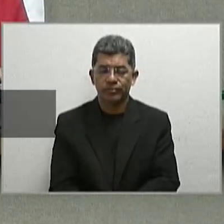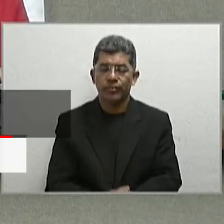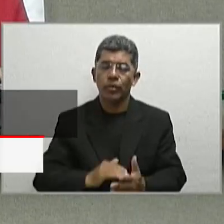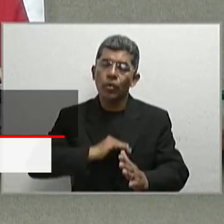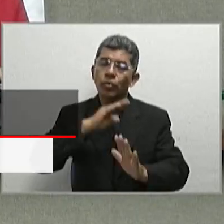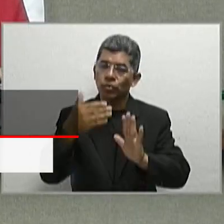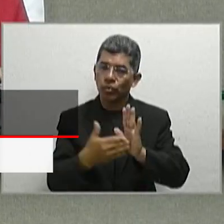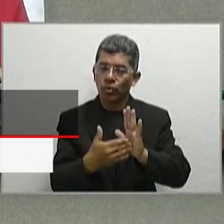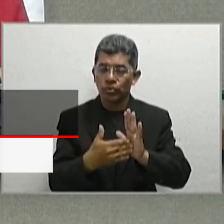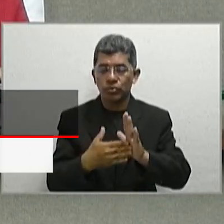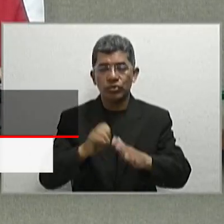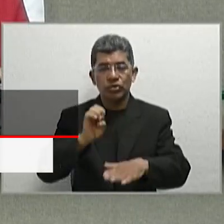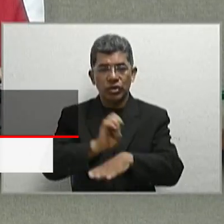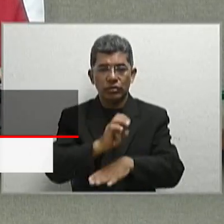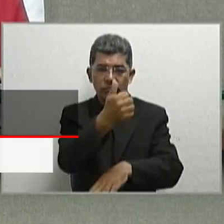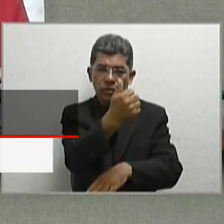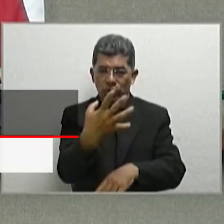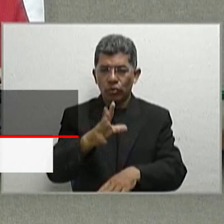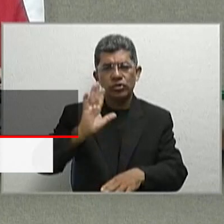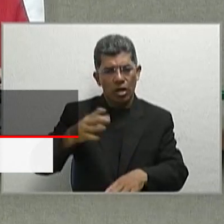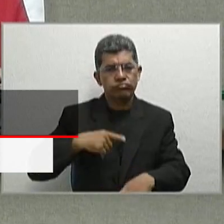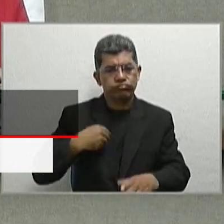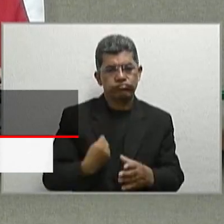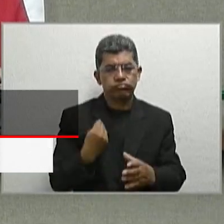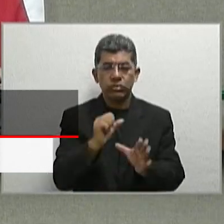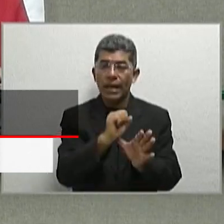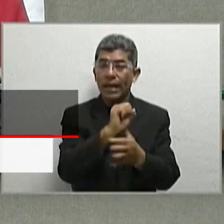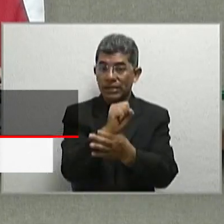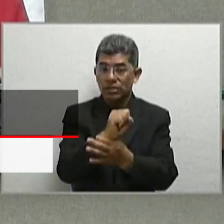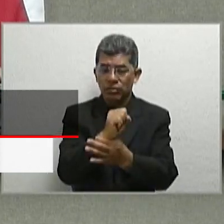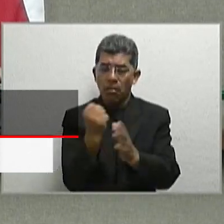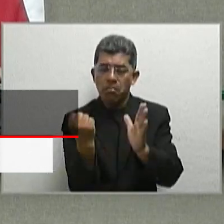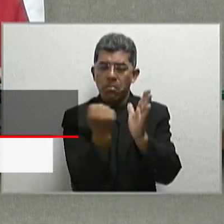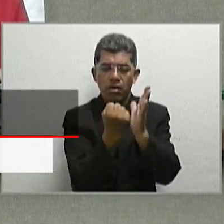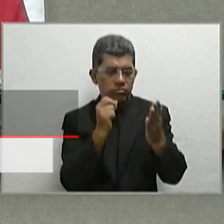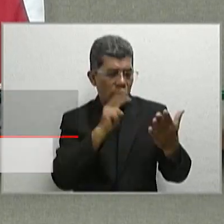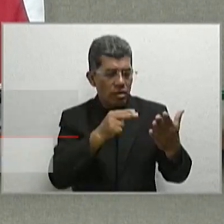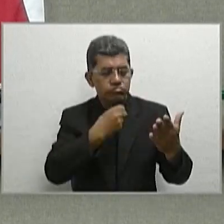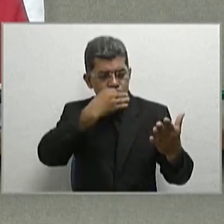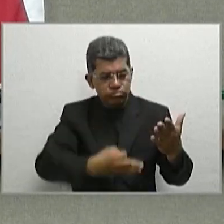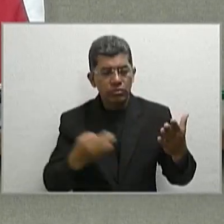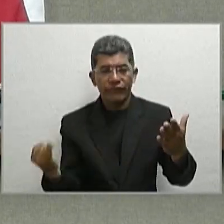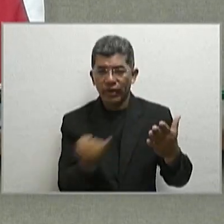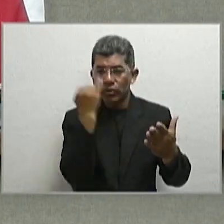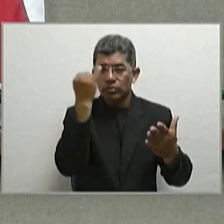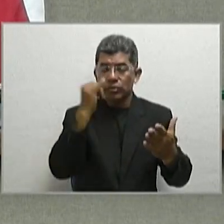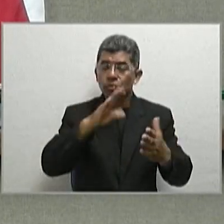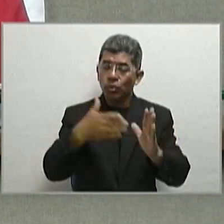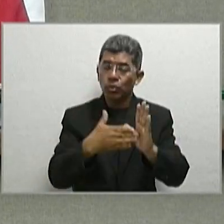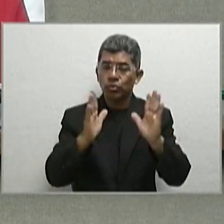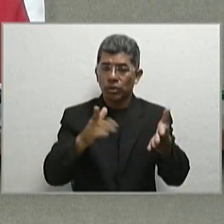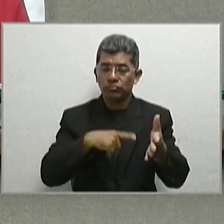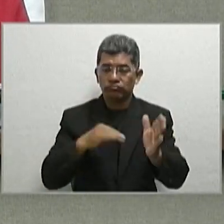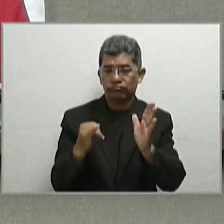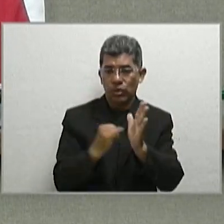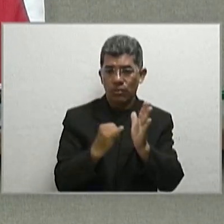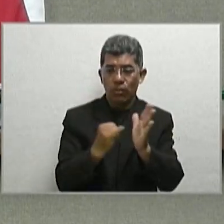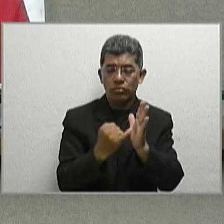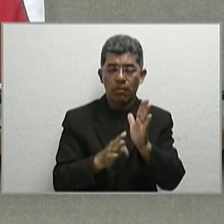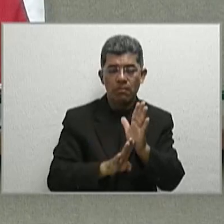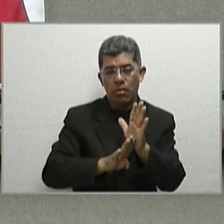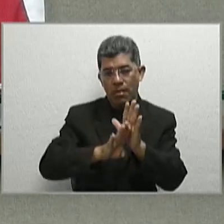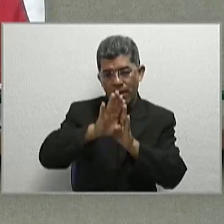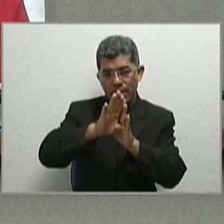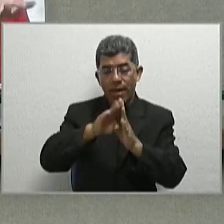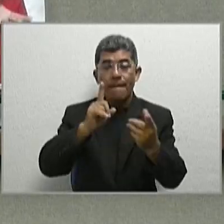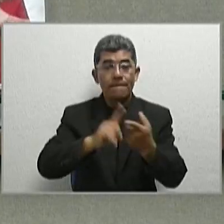os 14 estados que já estão eh com a implantação desse selo todos eles Deputado Felipe a arrecadação aumentou